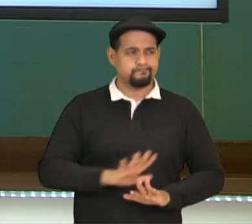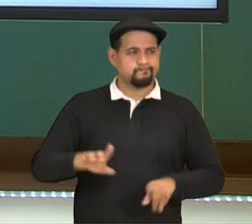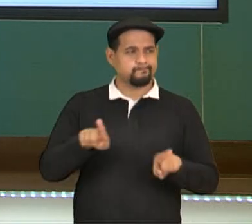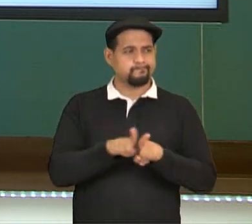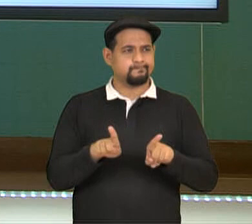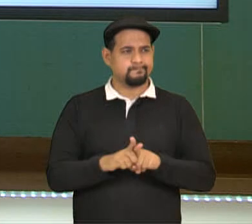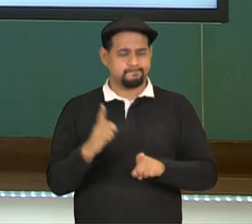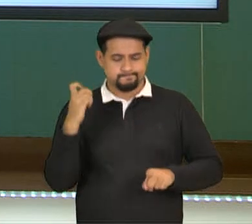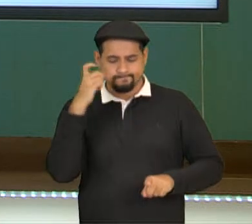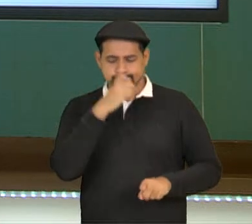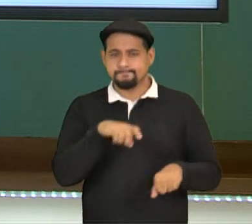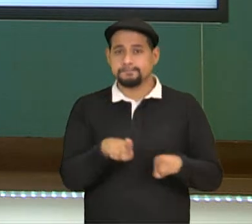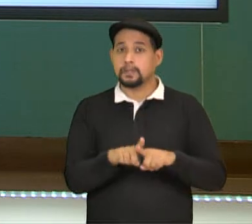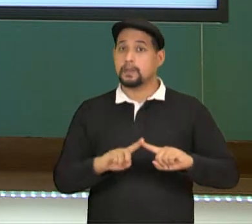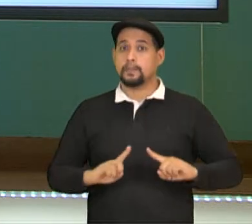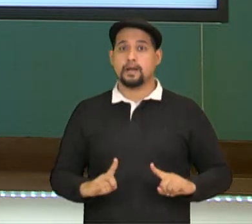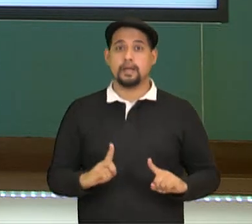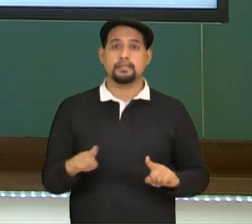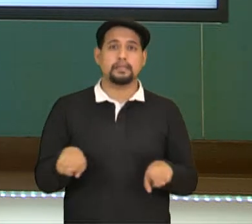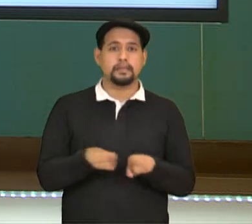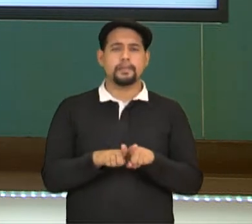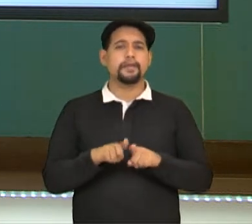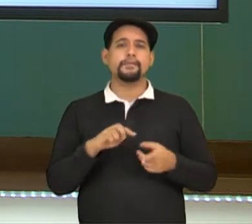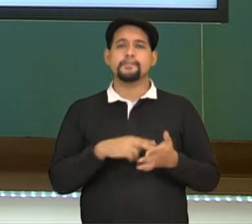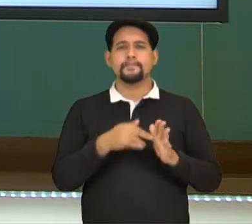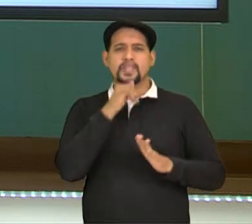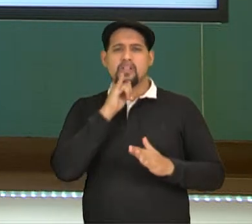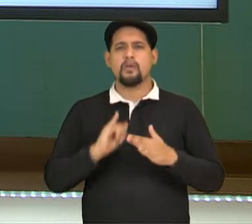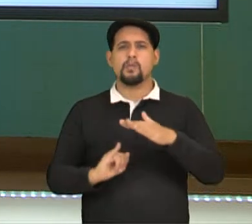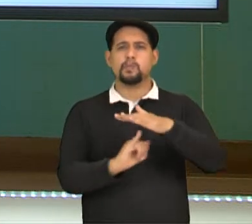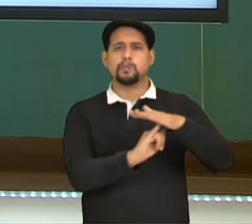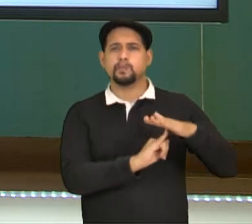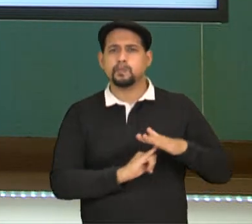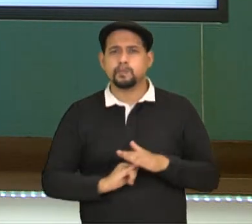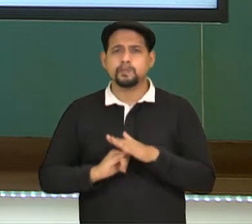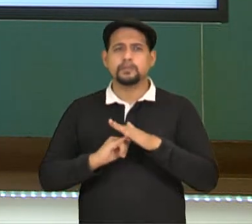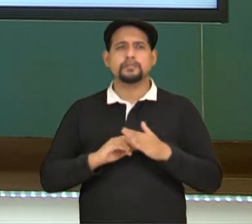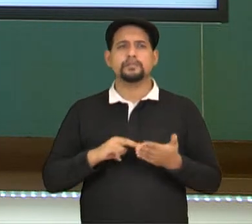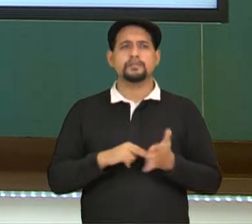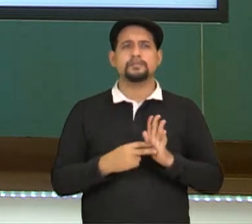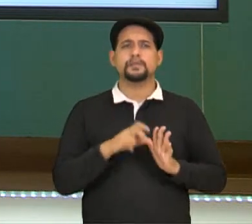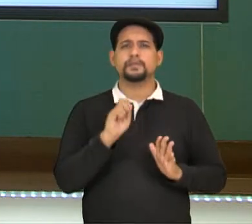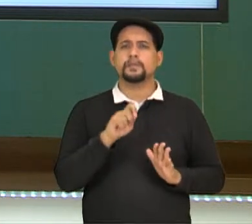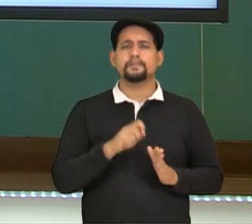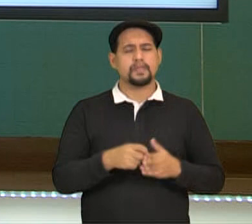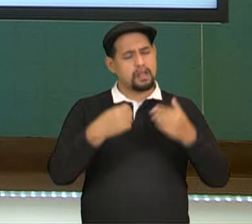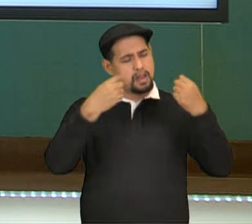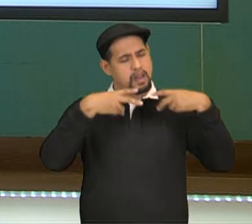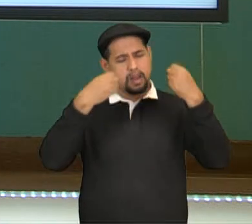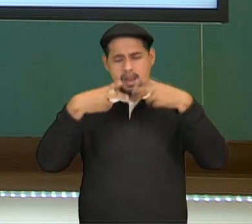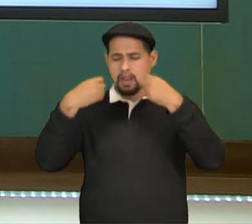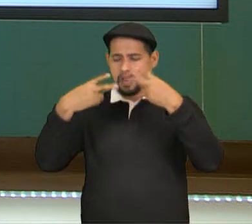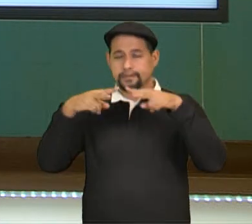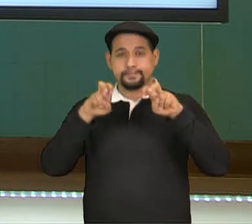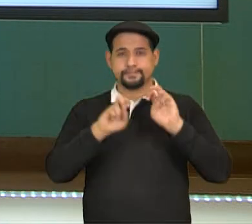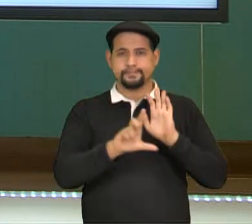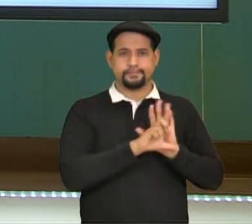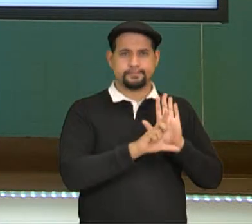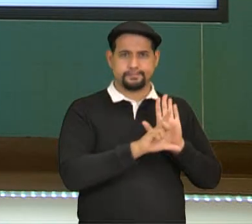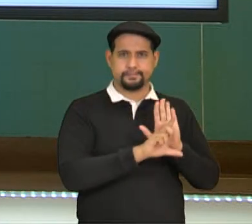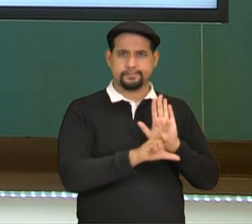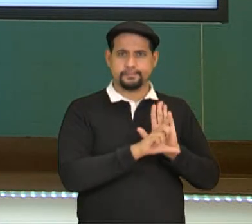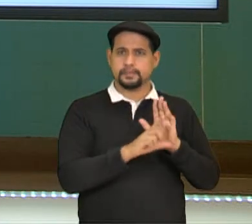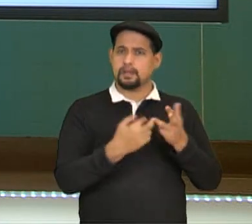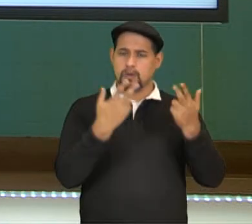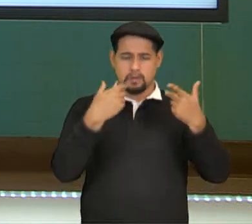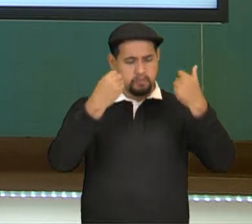mais complexa. E os institutos, as institutas, que vai ser para explicar as leis, uma coisa